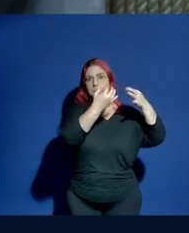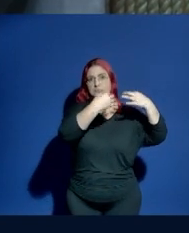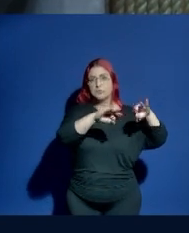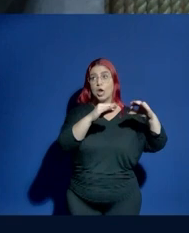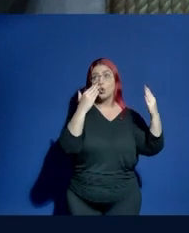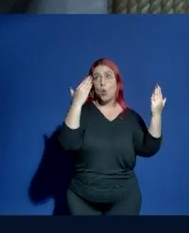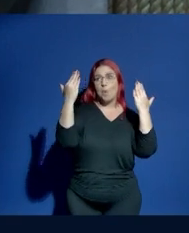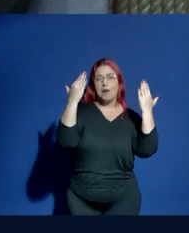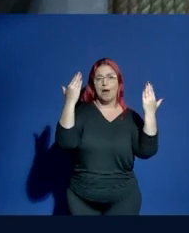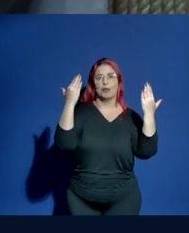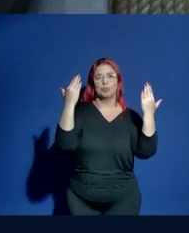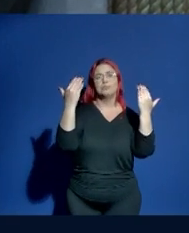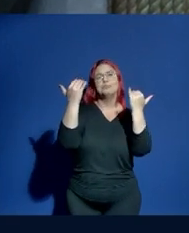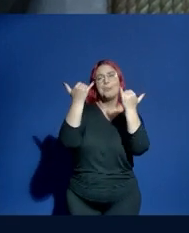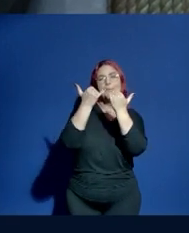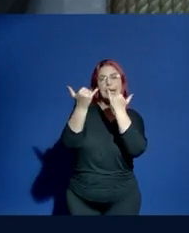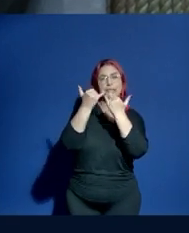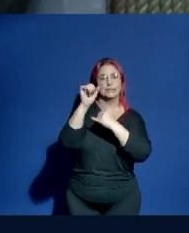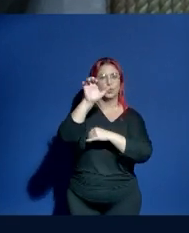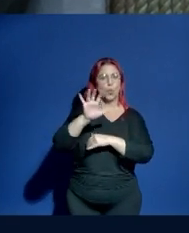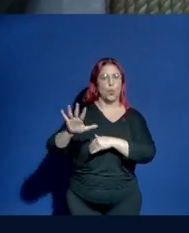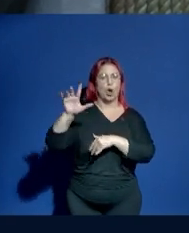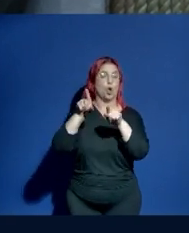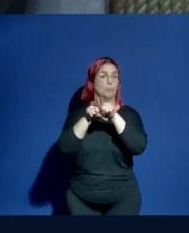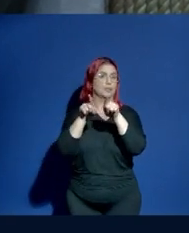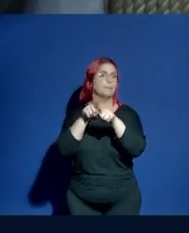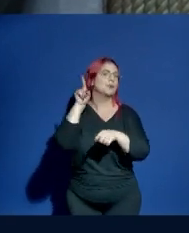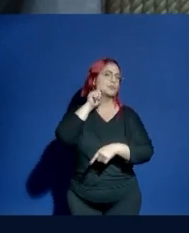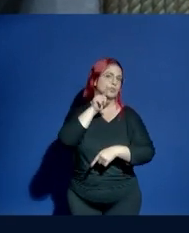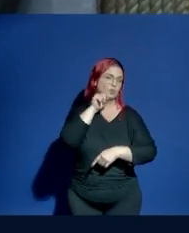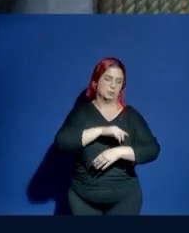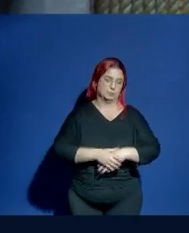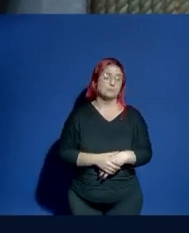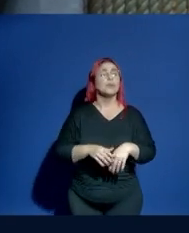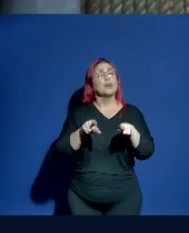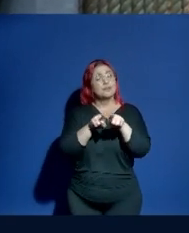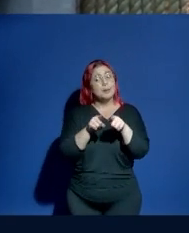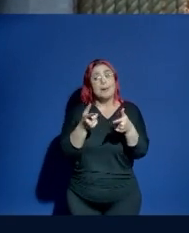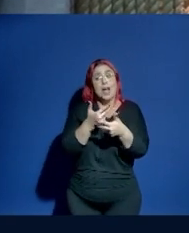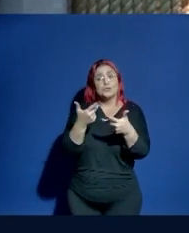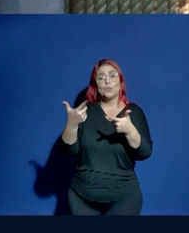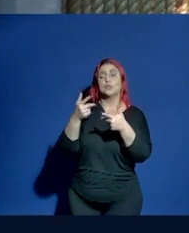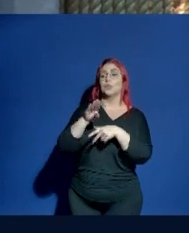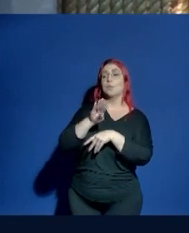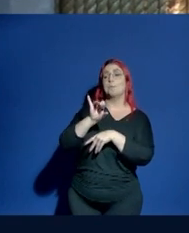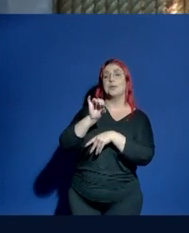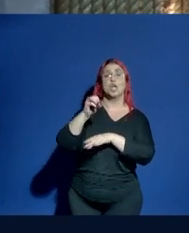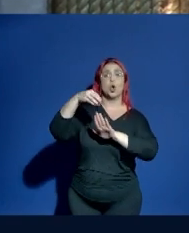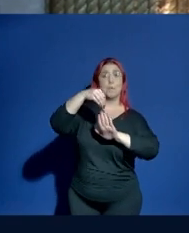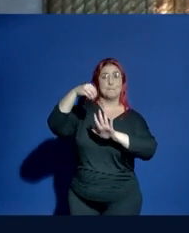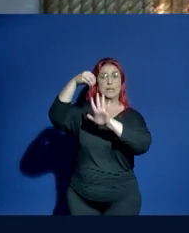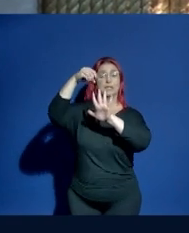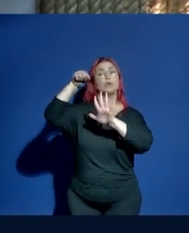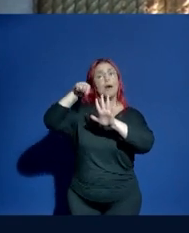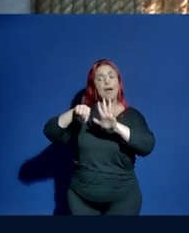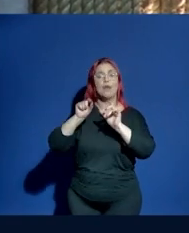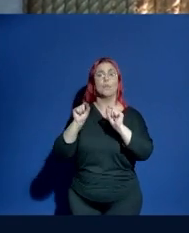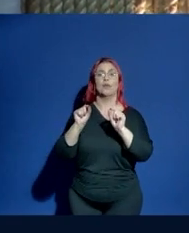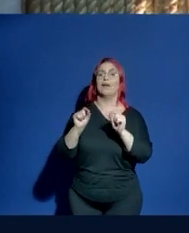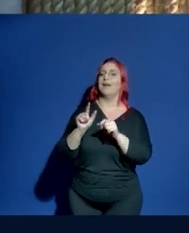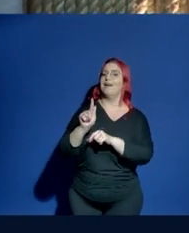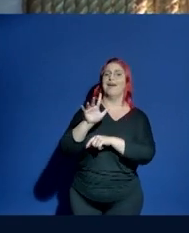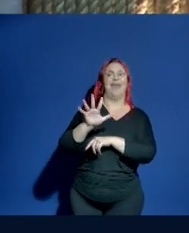da Europa ou dos Estados Unidos e o segundo a personalidade que o biometriano te traz de novo gametando é gás natural ch4